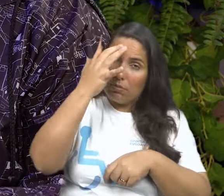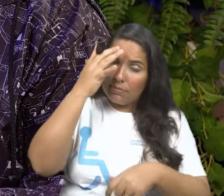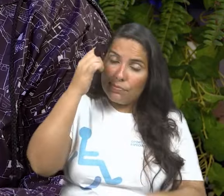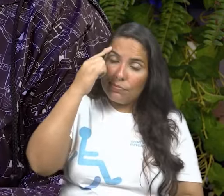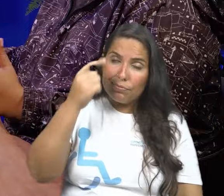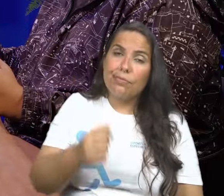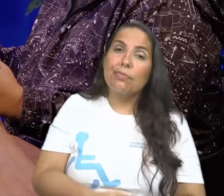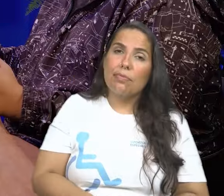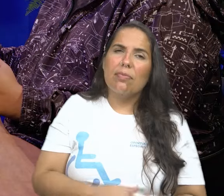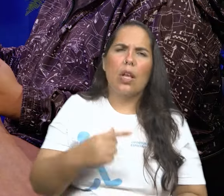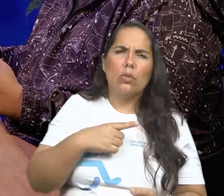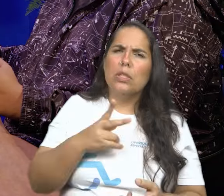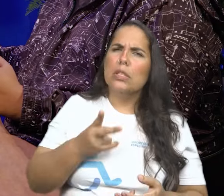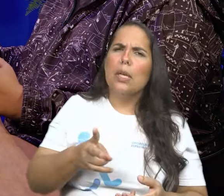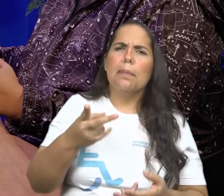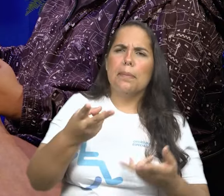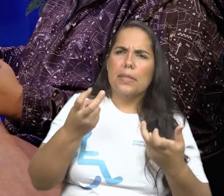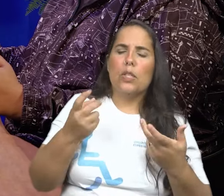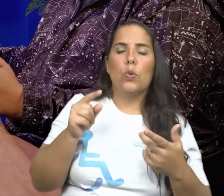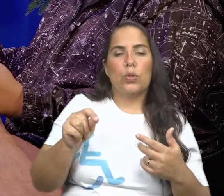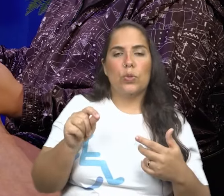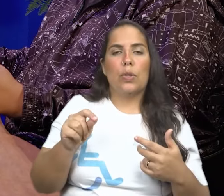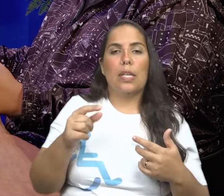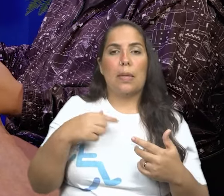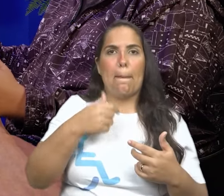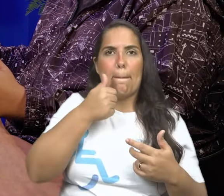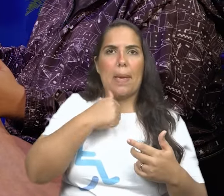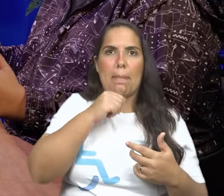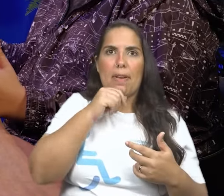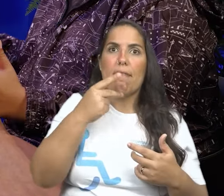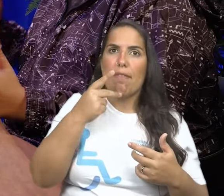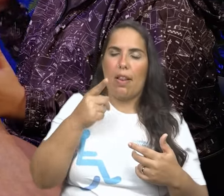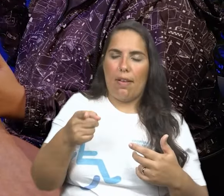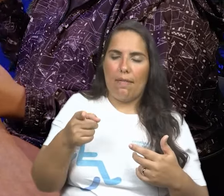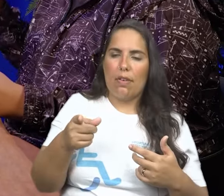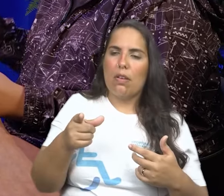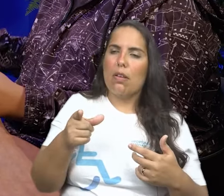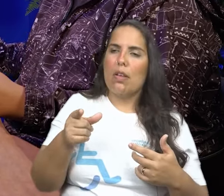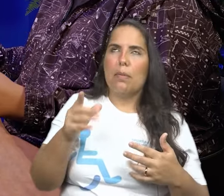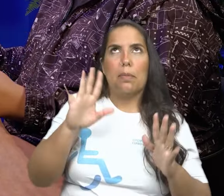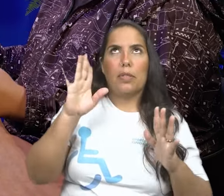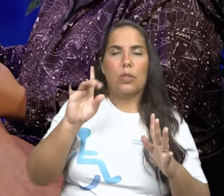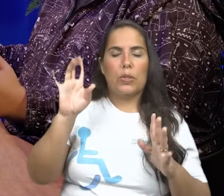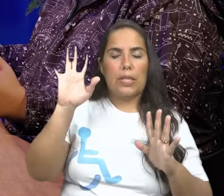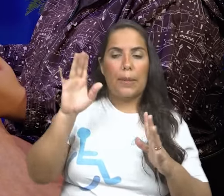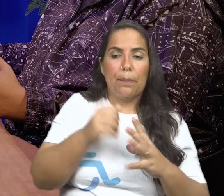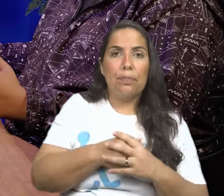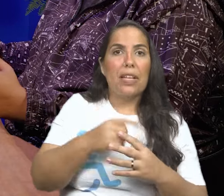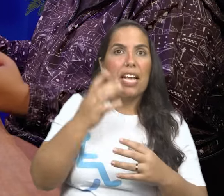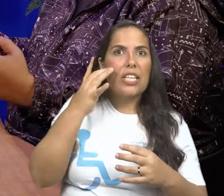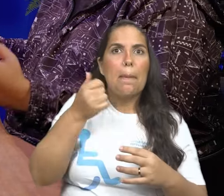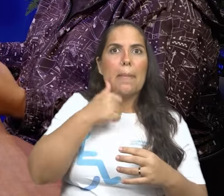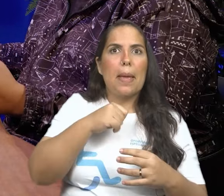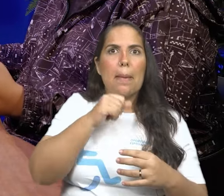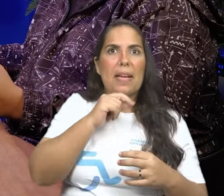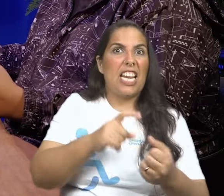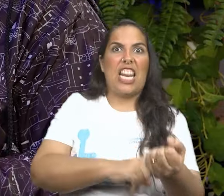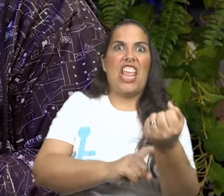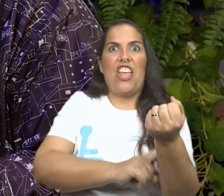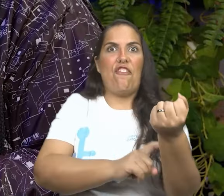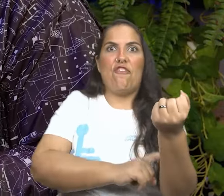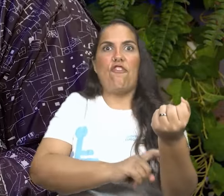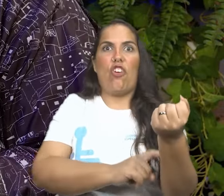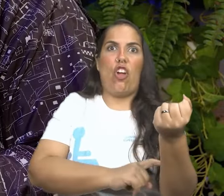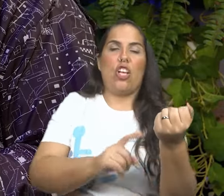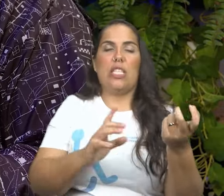Eu sempre tive muito ligado nisso por exemplo a minha mãe gente falava Ah minha minha mãe que Deus at tem todo mundo achava minha mãe muito nervosa não sei o